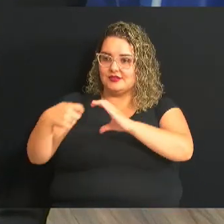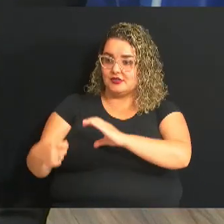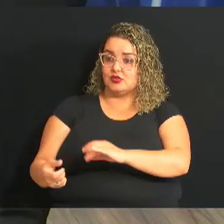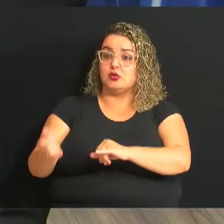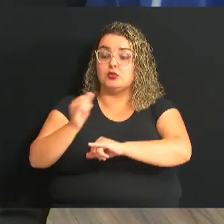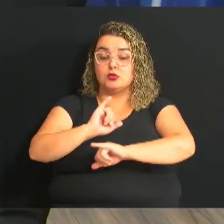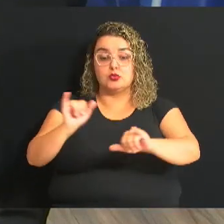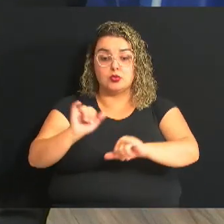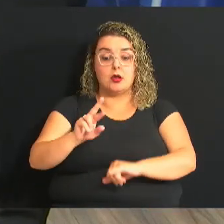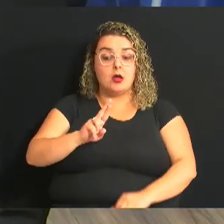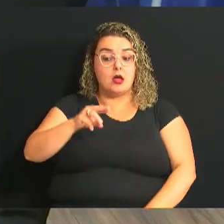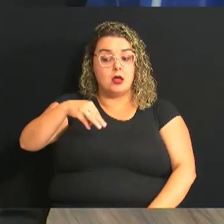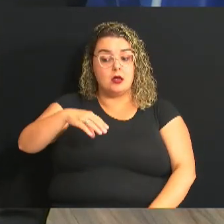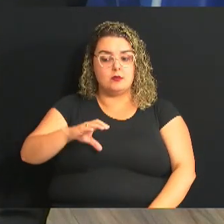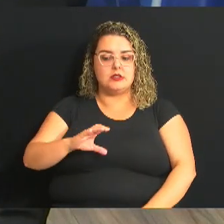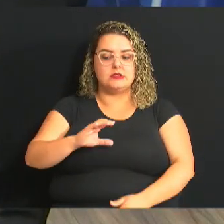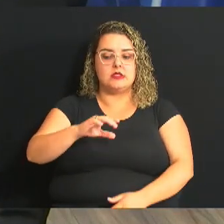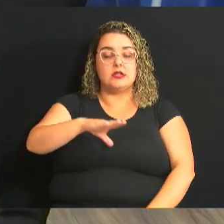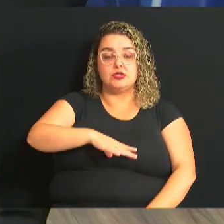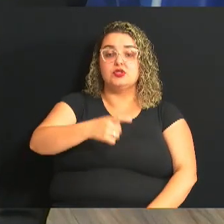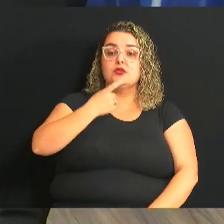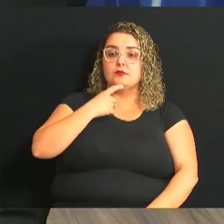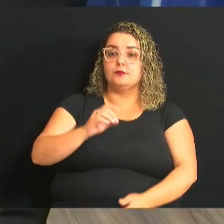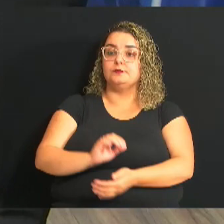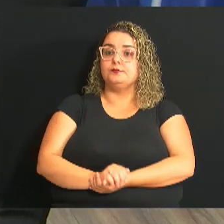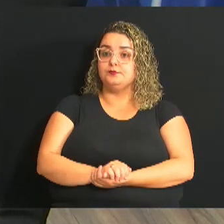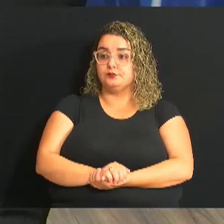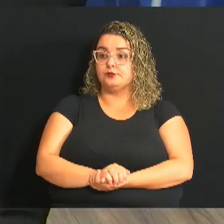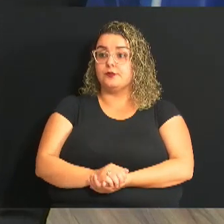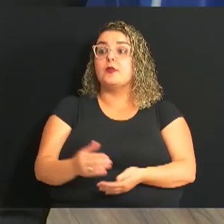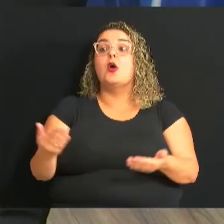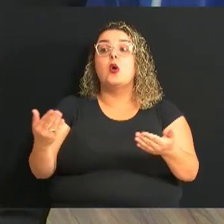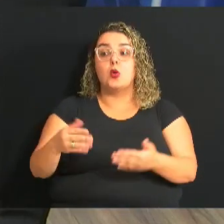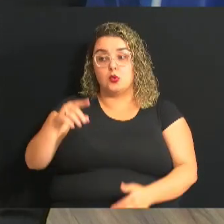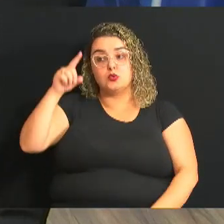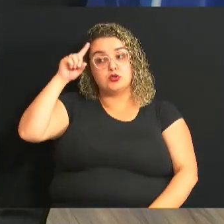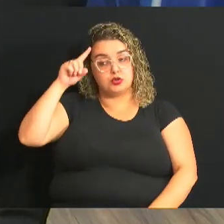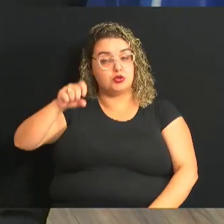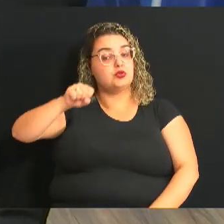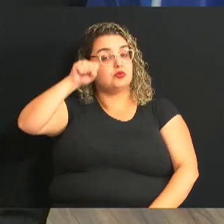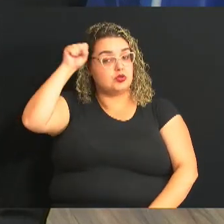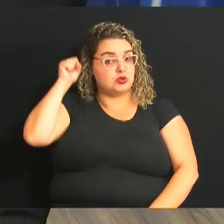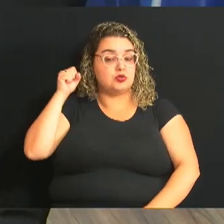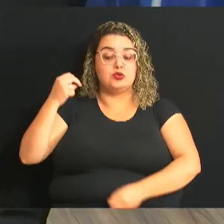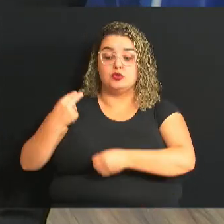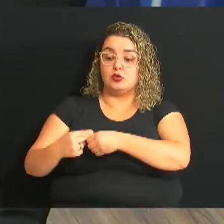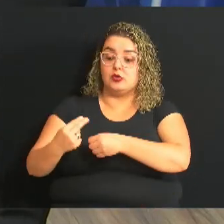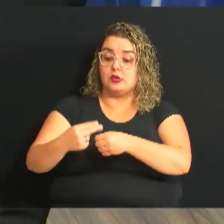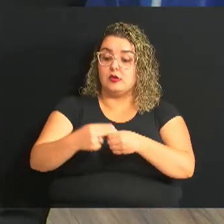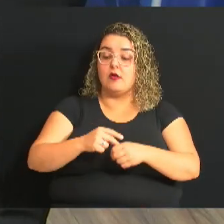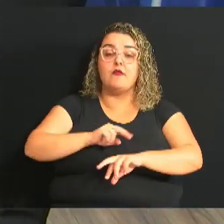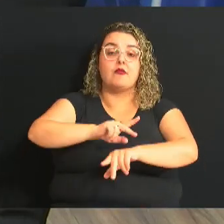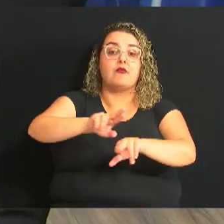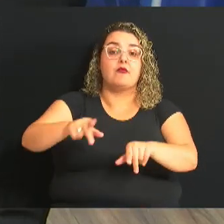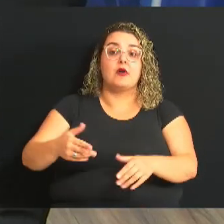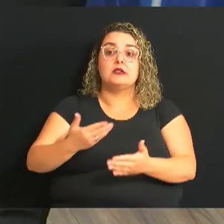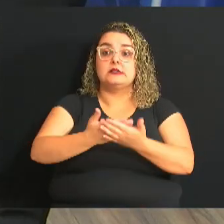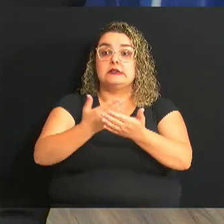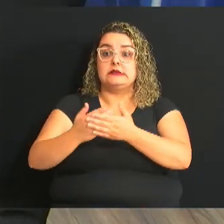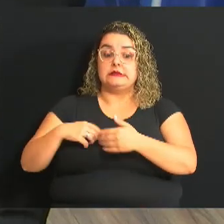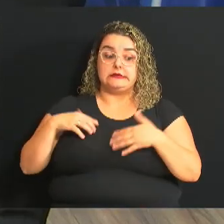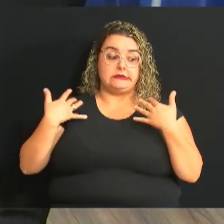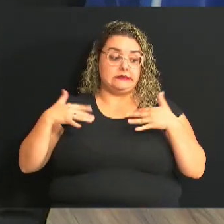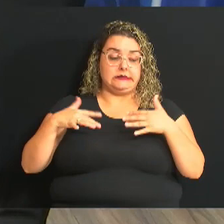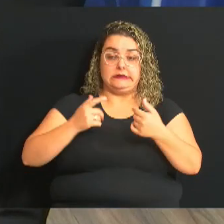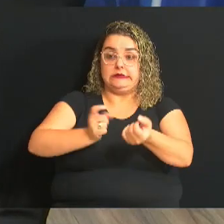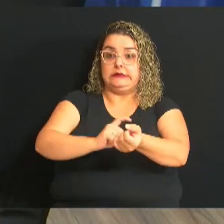de Campinas. Hoje é dia de vestibular da Unicamp, a gente sabe que muitos estudantes ficam nervosos, ainda mais com a